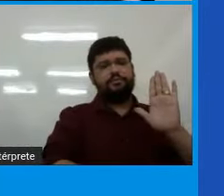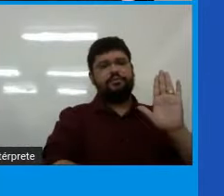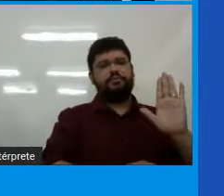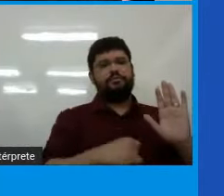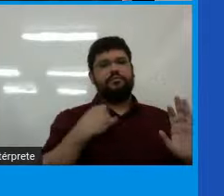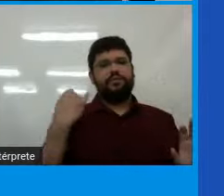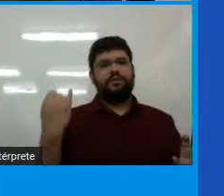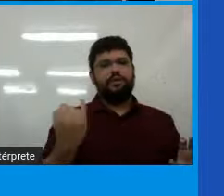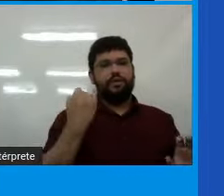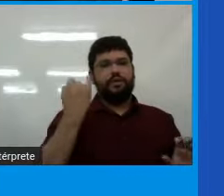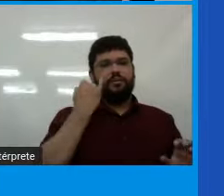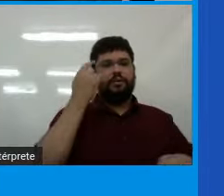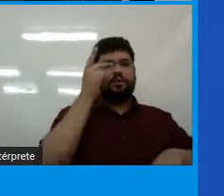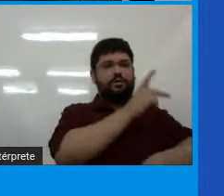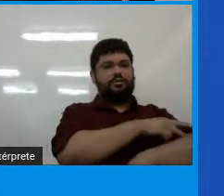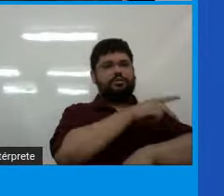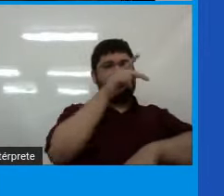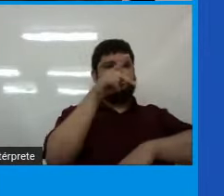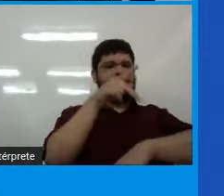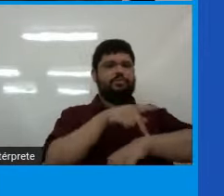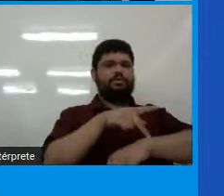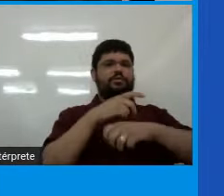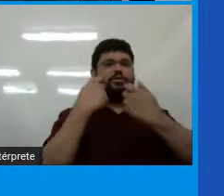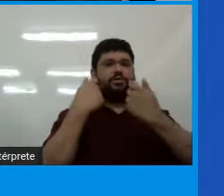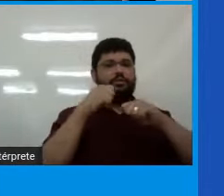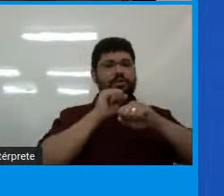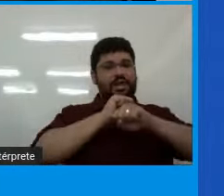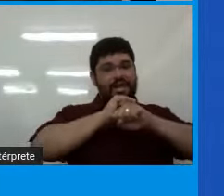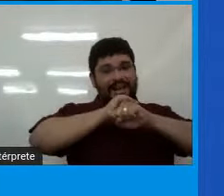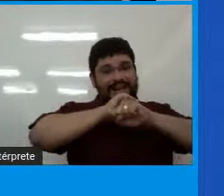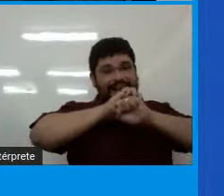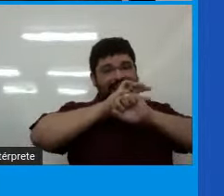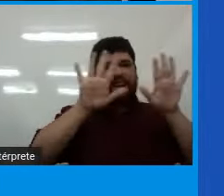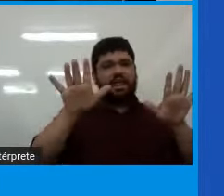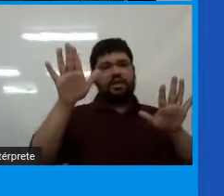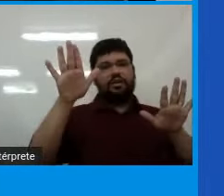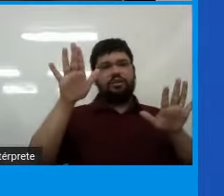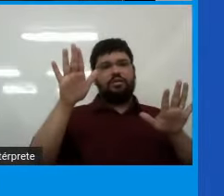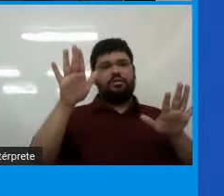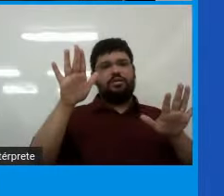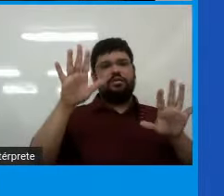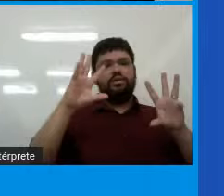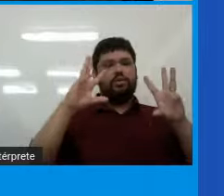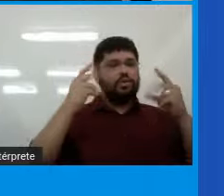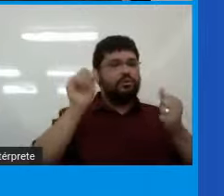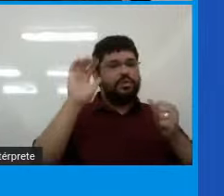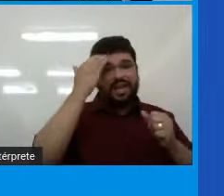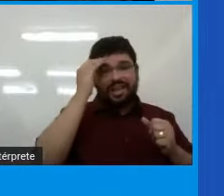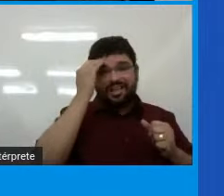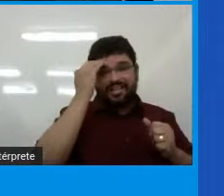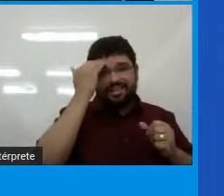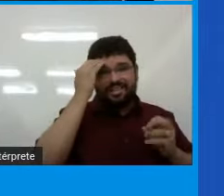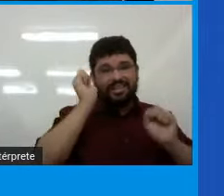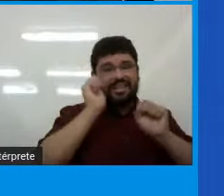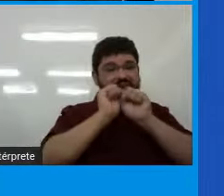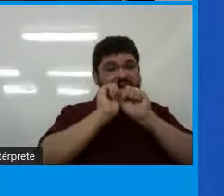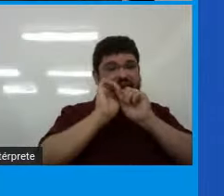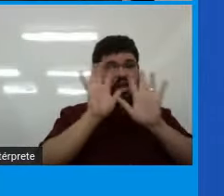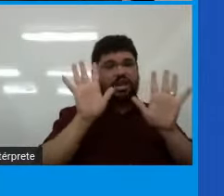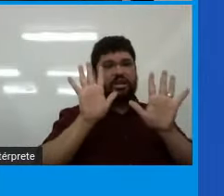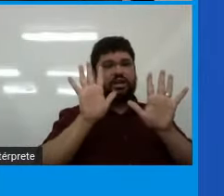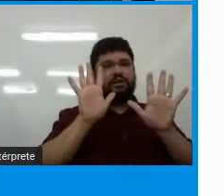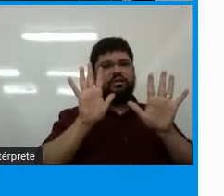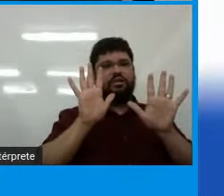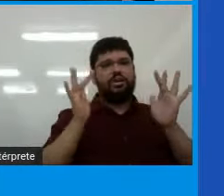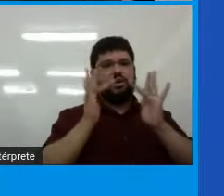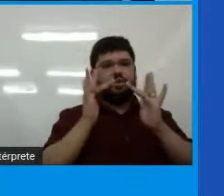de um modelo pedagógico que precisam estar muito claros na cabeça de todos os docentes e alinhados com a instituição.